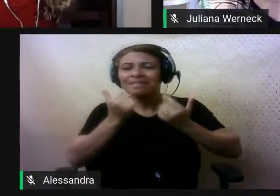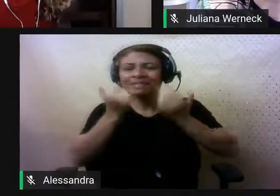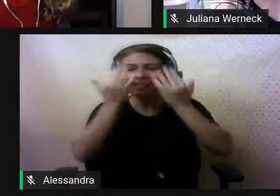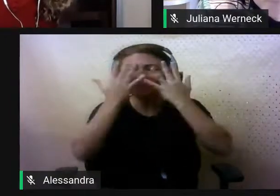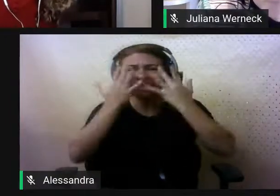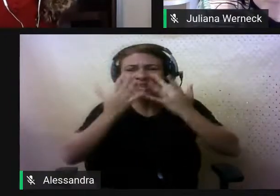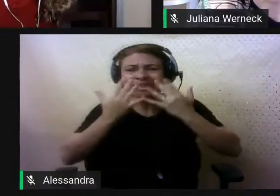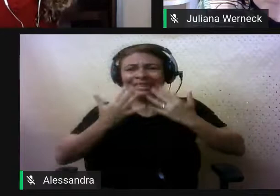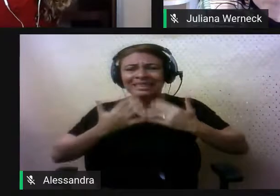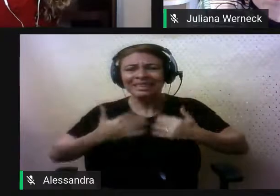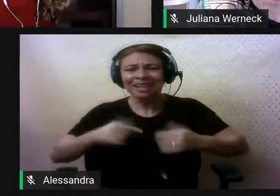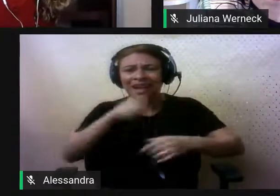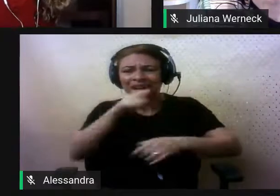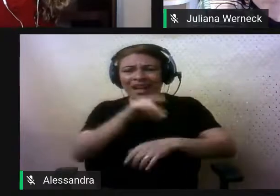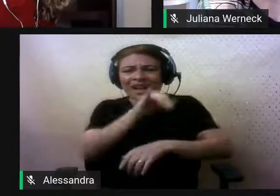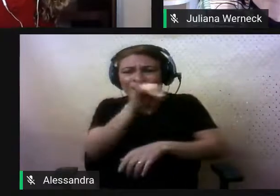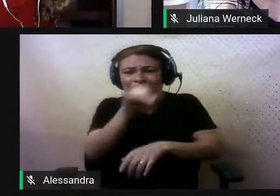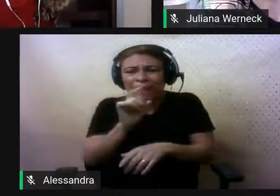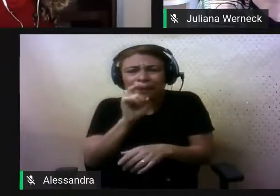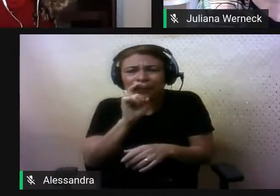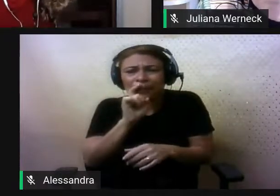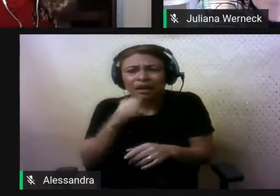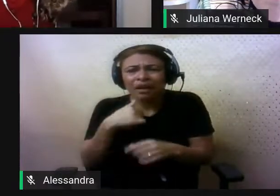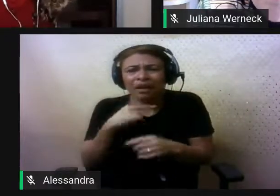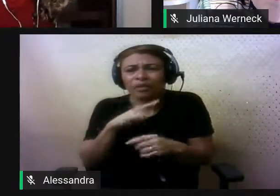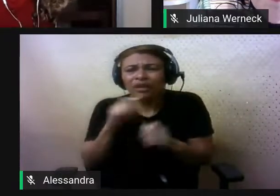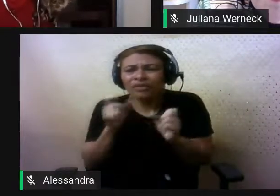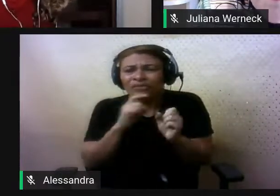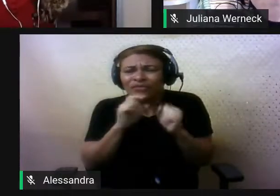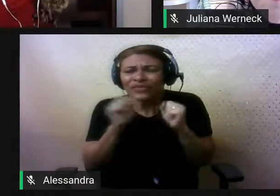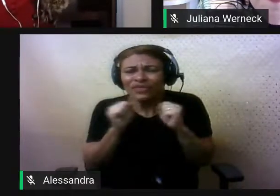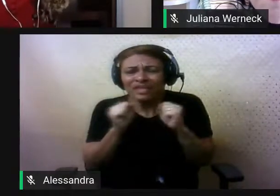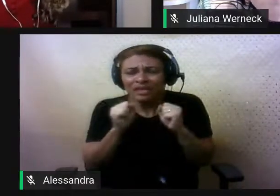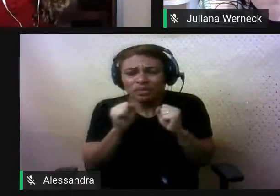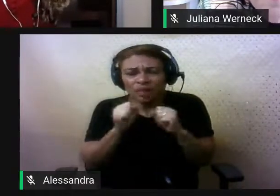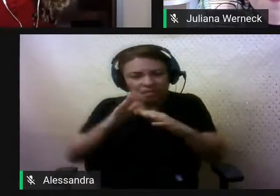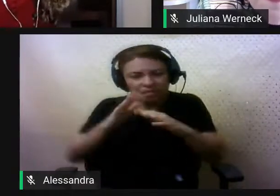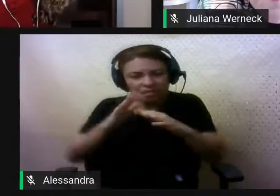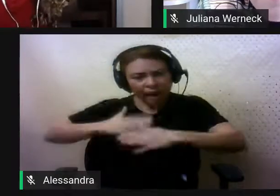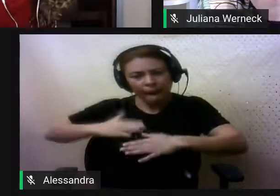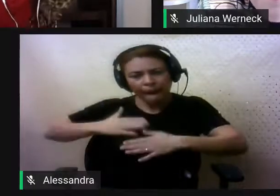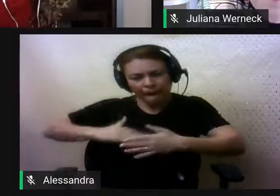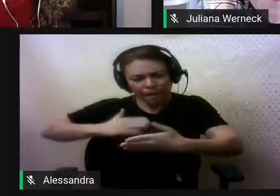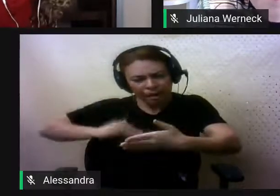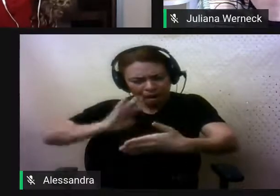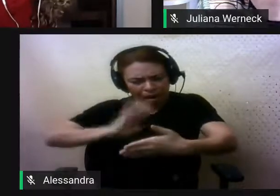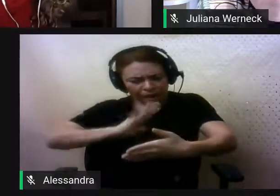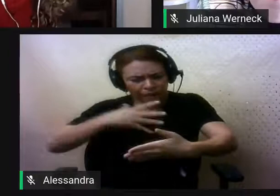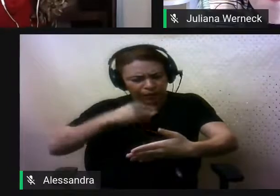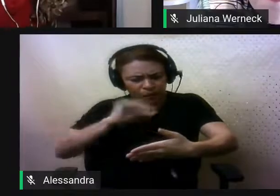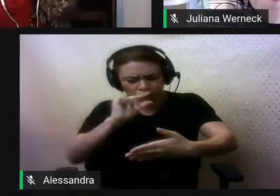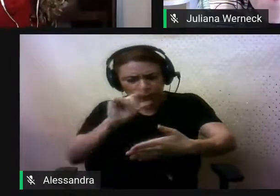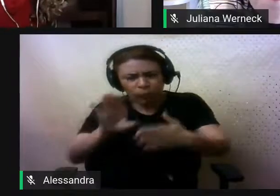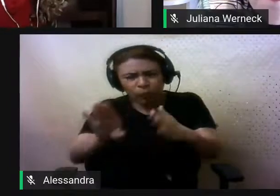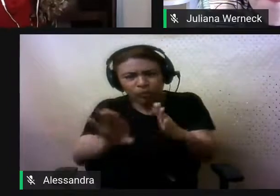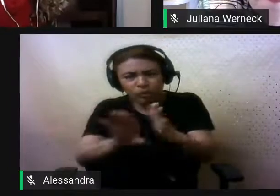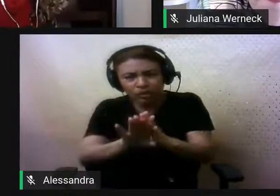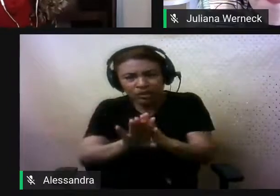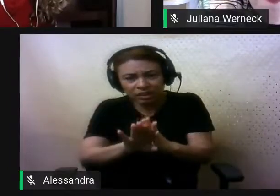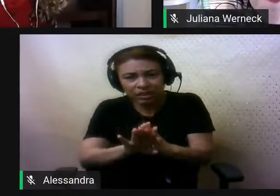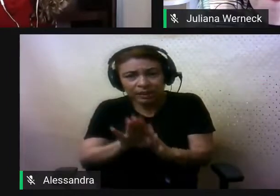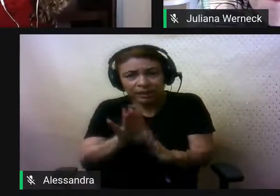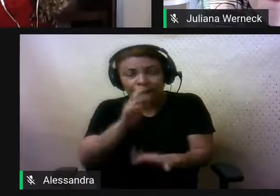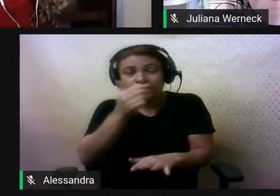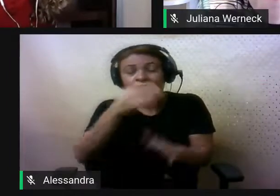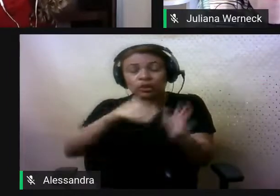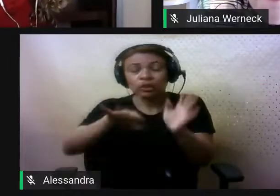eu tô com frio. E ele só falava assim, calma, filha, a gente já vai chegar. Quando a gente foi para o hospital, a minha mãe recebeu a notícia do que